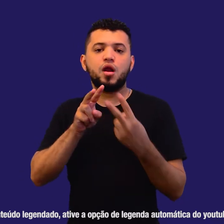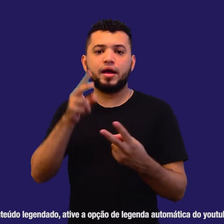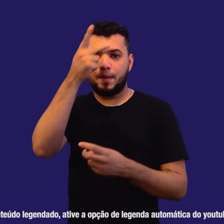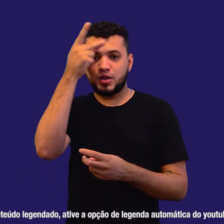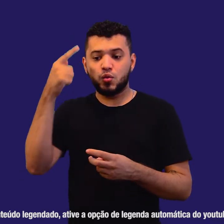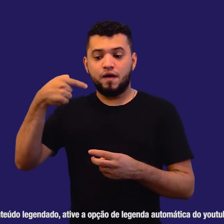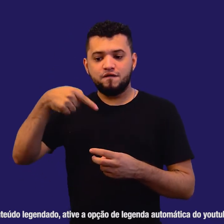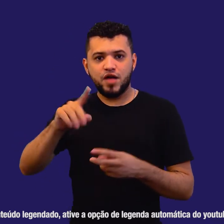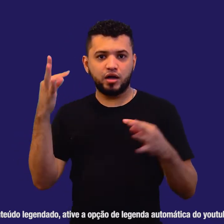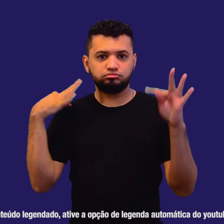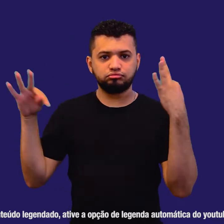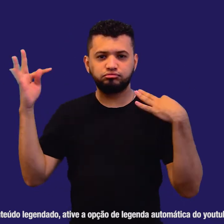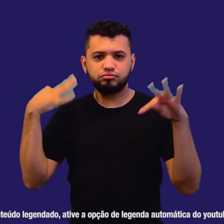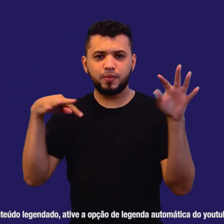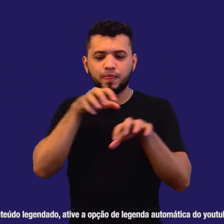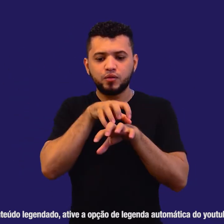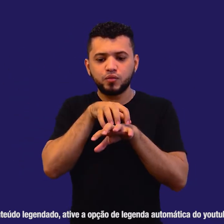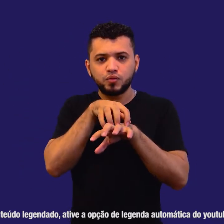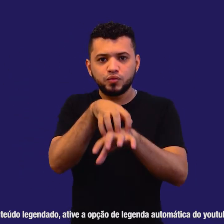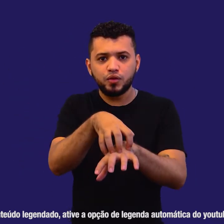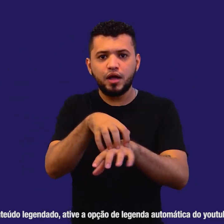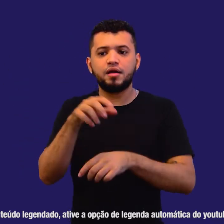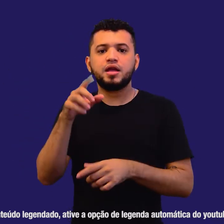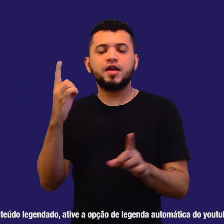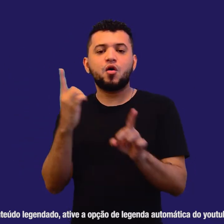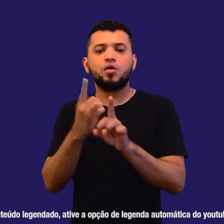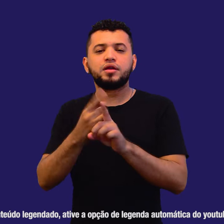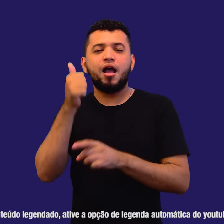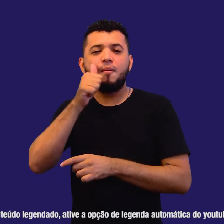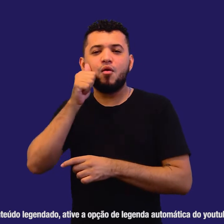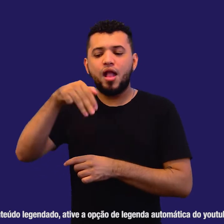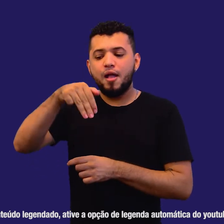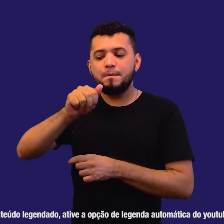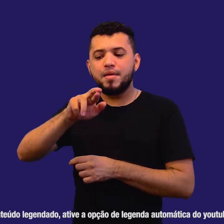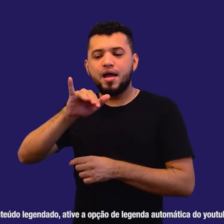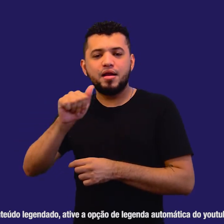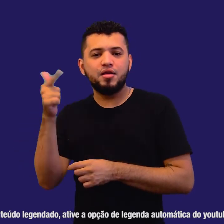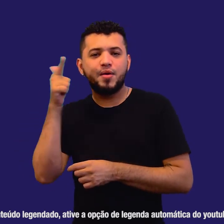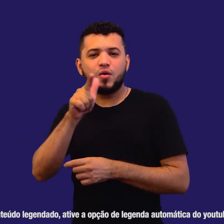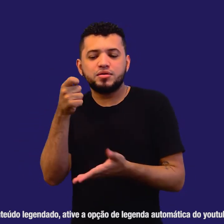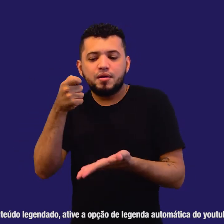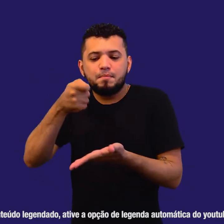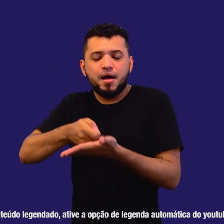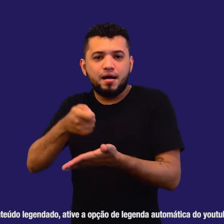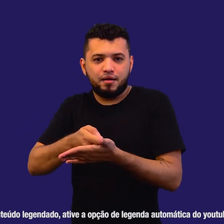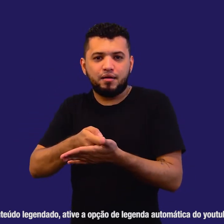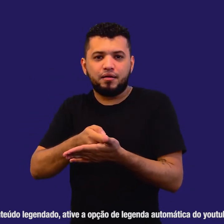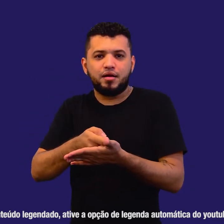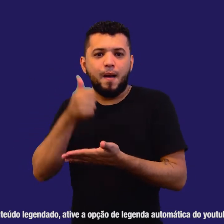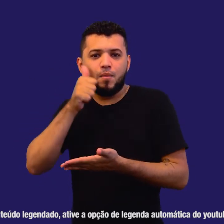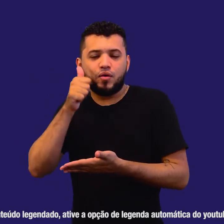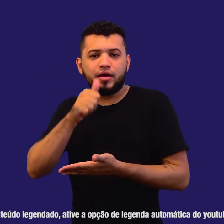vem aqui, quer ter uma experiência com a Dona Maria, que faz o artesanato no interior de Minas, ele paga por essa experiência e você tem